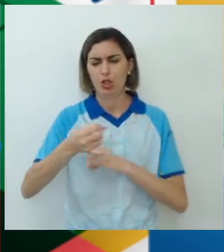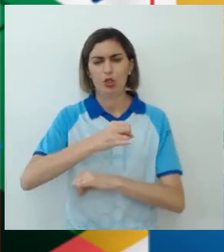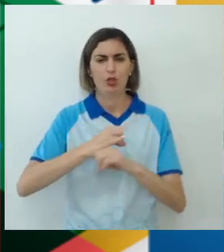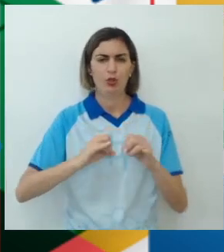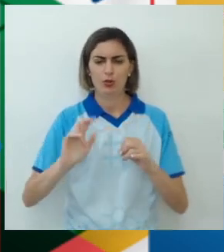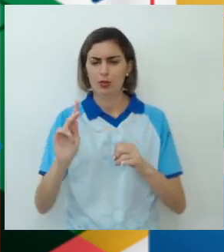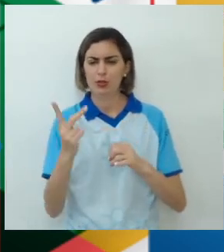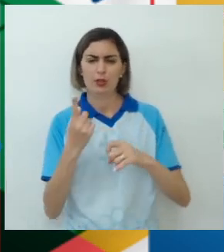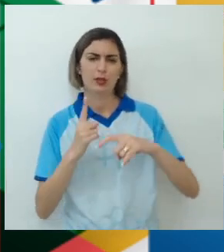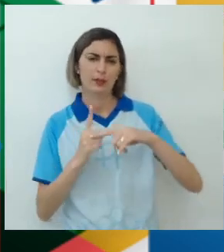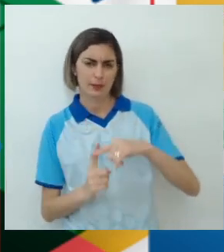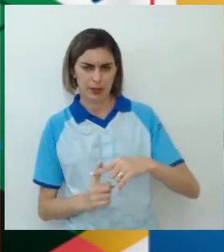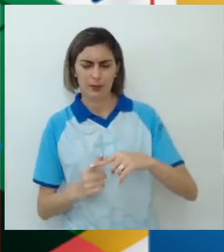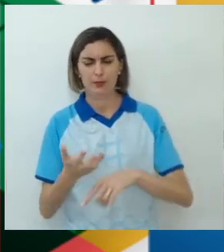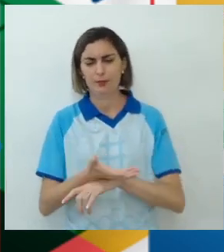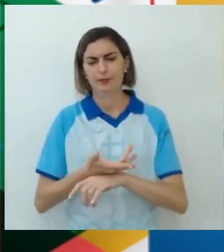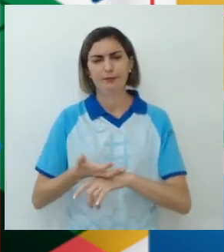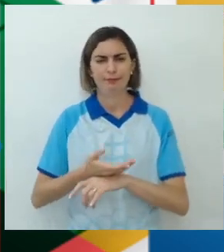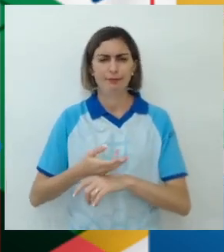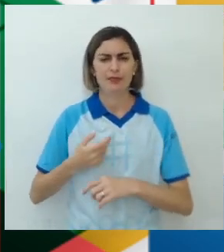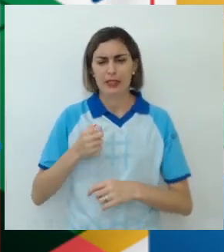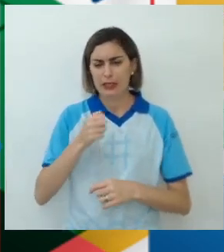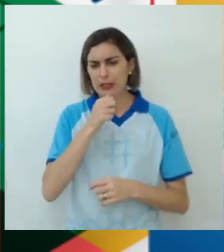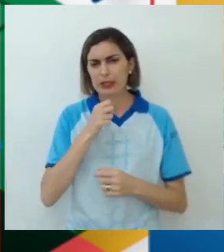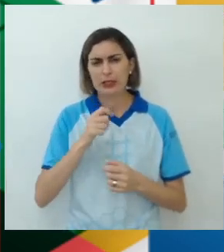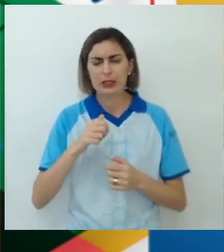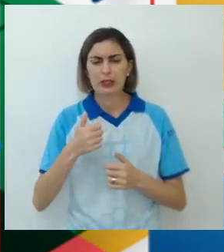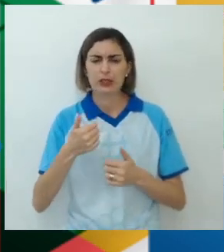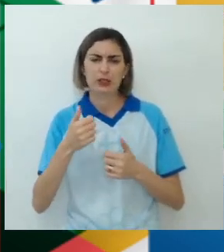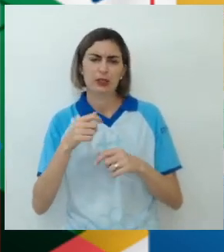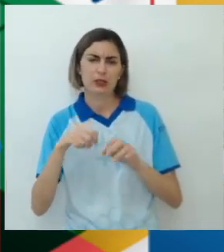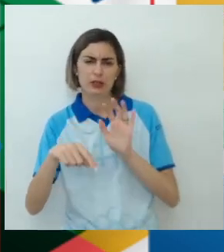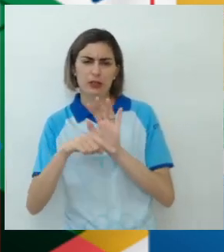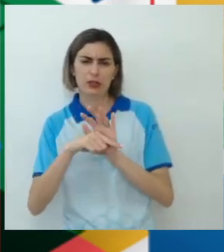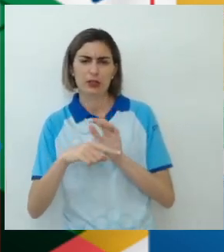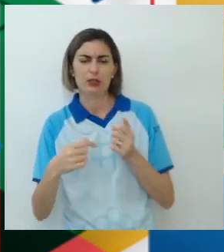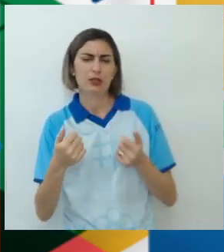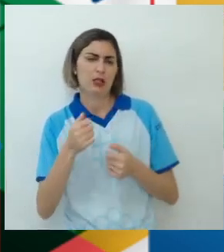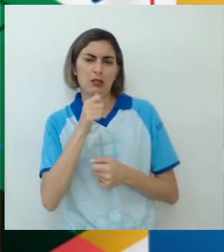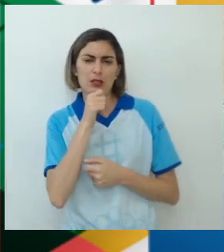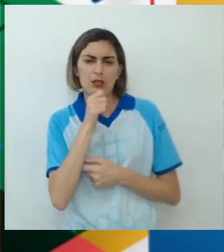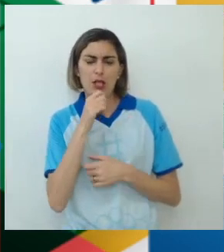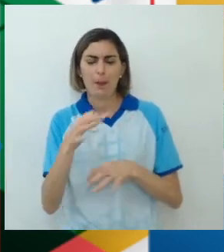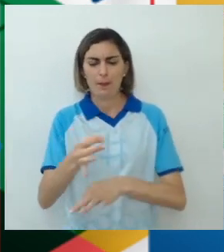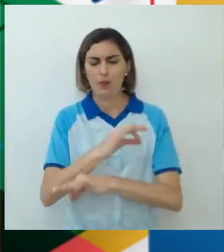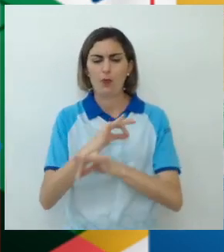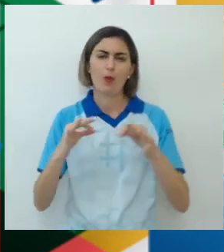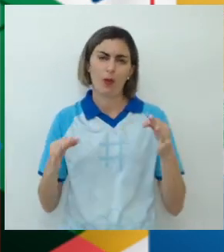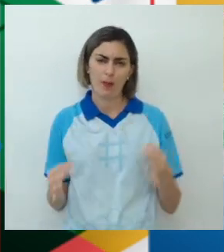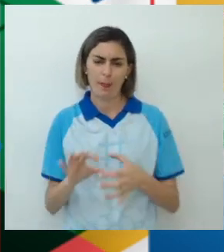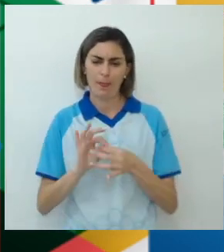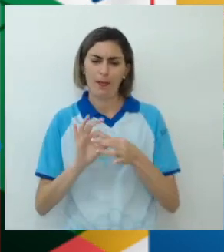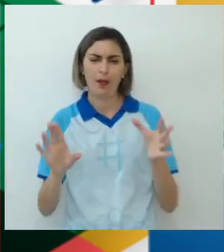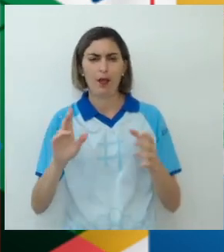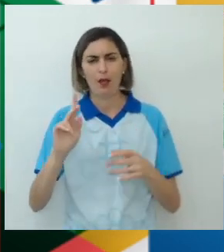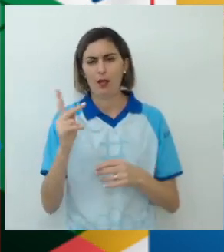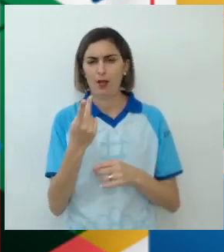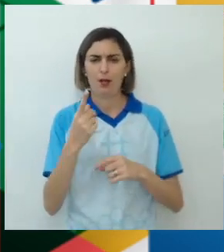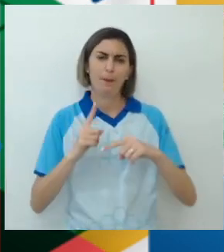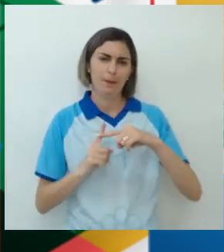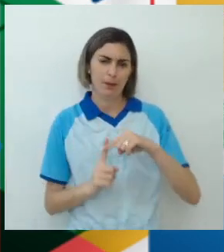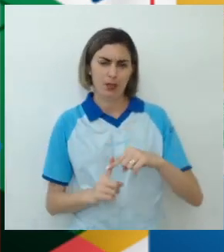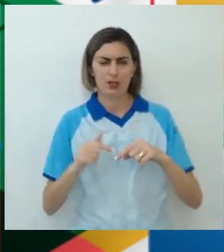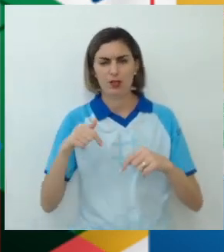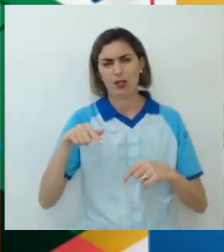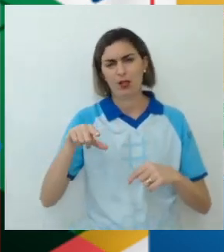desses ácidos. Então, se eu tiver 100 moléculas, mais da metade dessas moléculas tem que liberar íons H+.